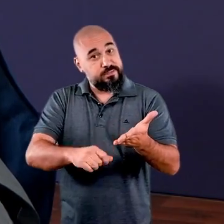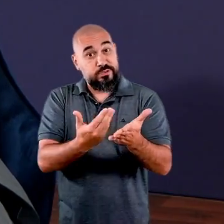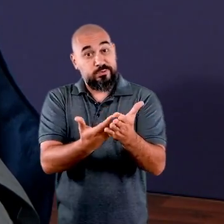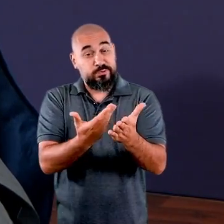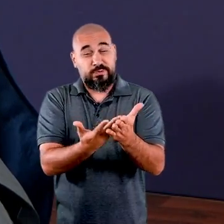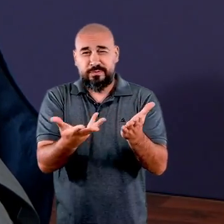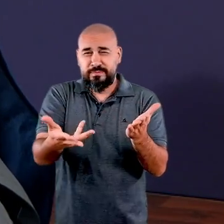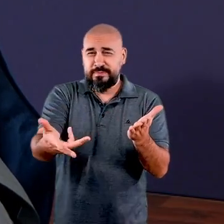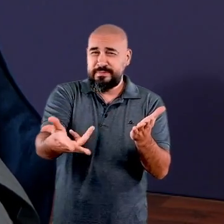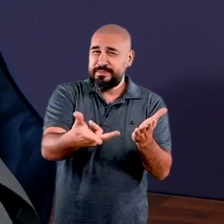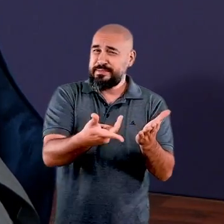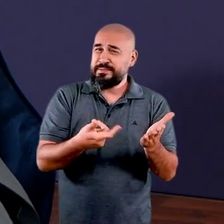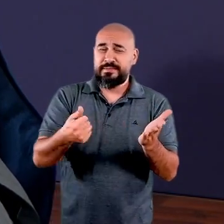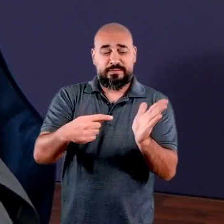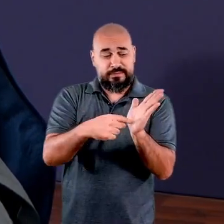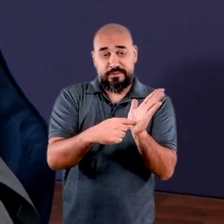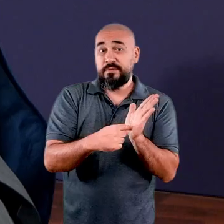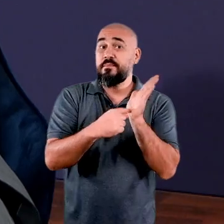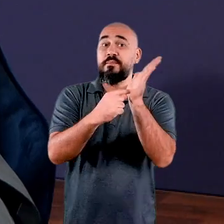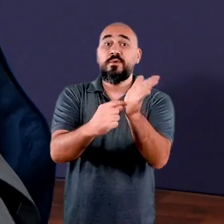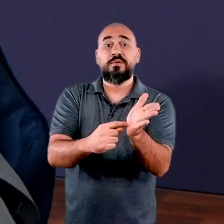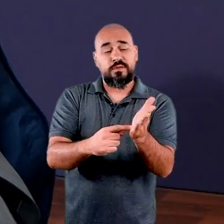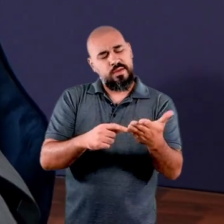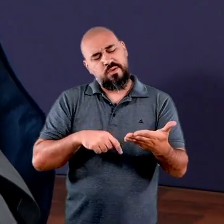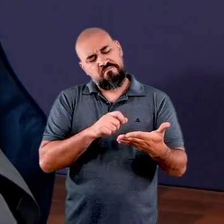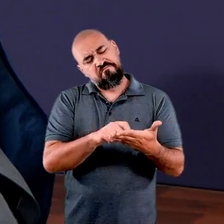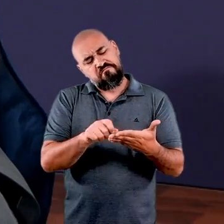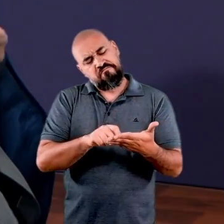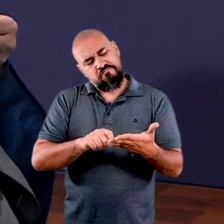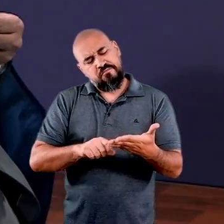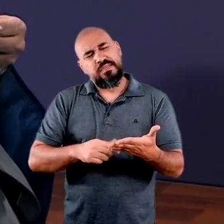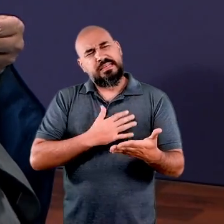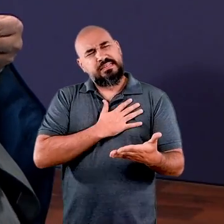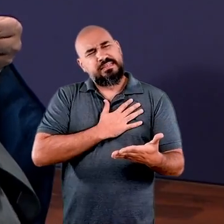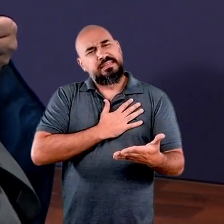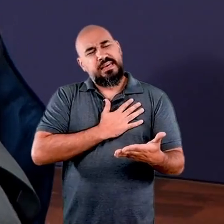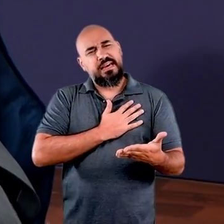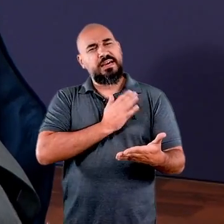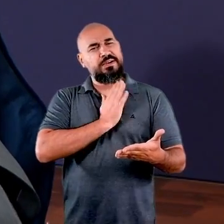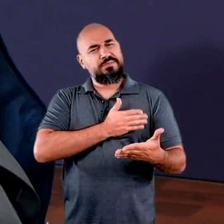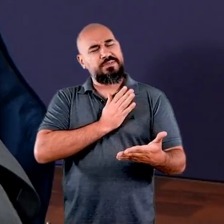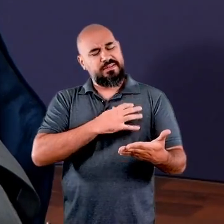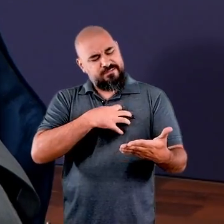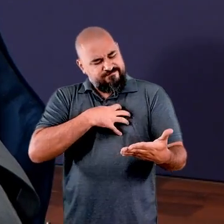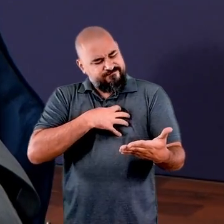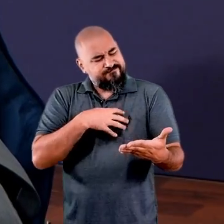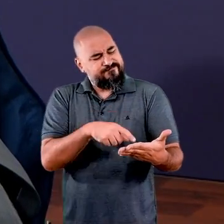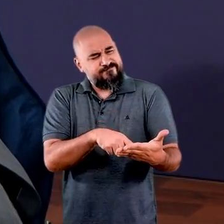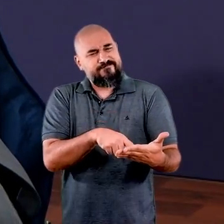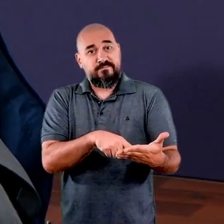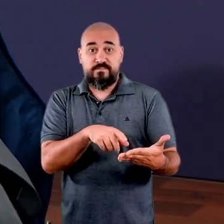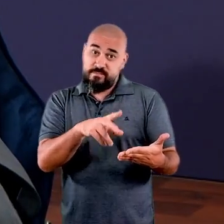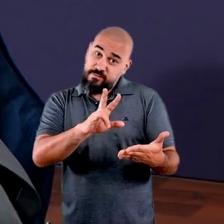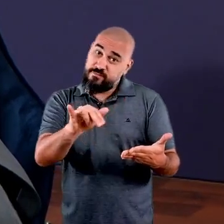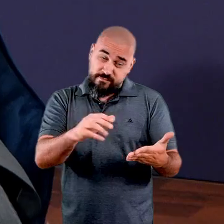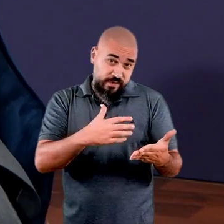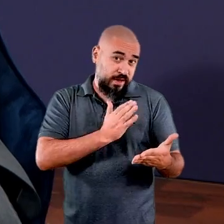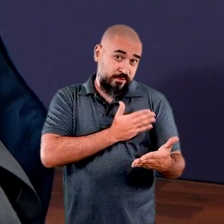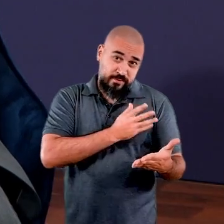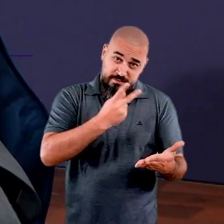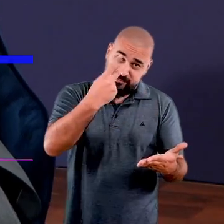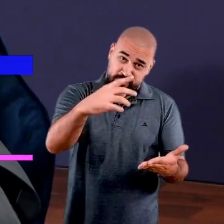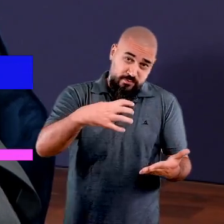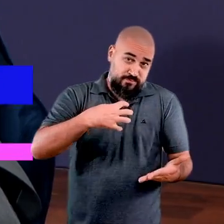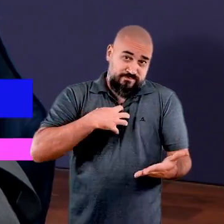esses estudos que são estudos que falaram ao meu coração enquanto eu estava preparando, e eu tenho certeza que vão falar também ao